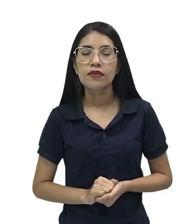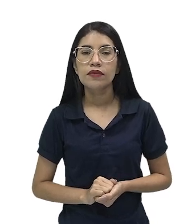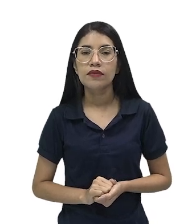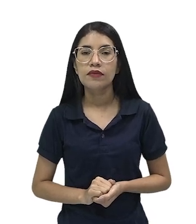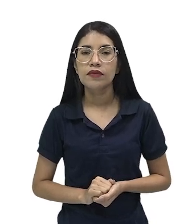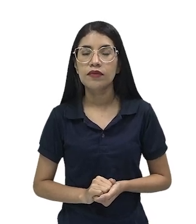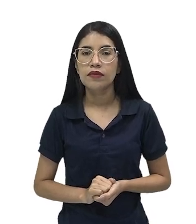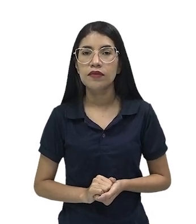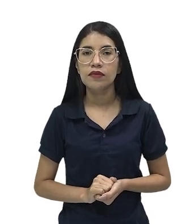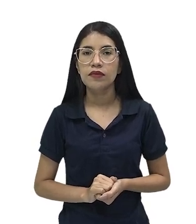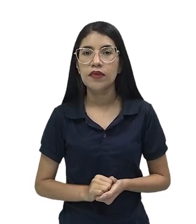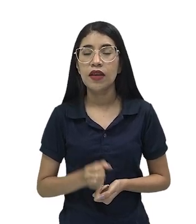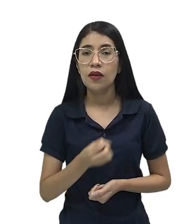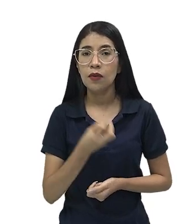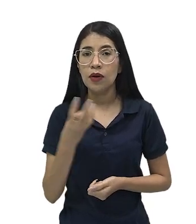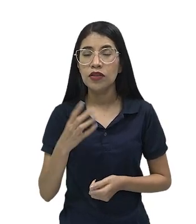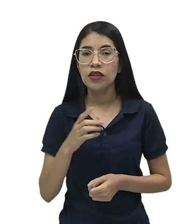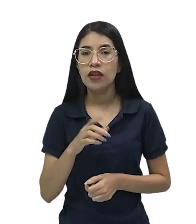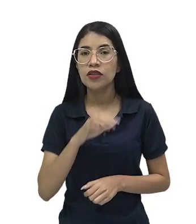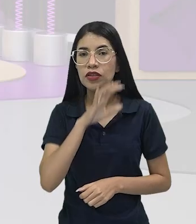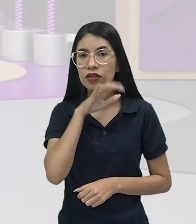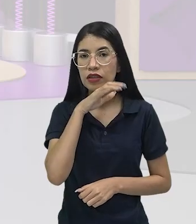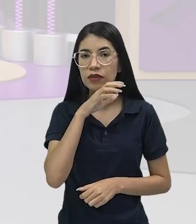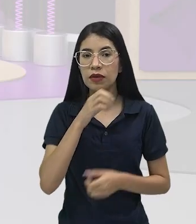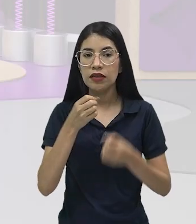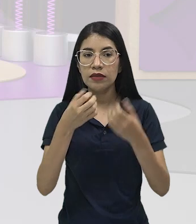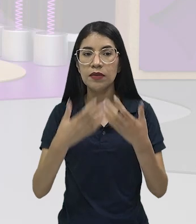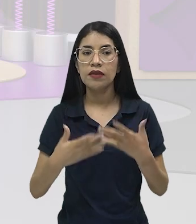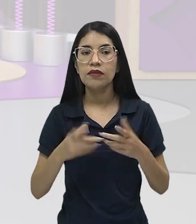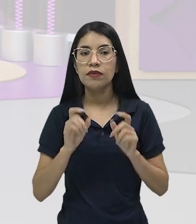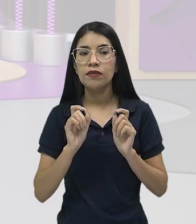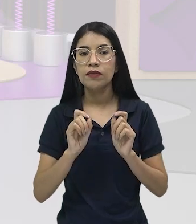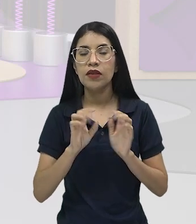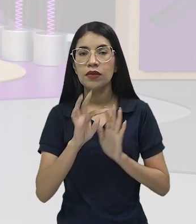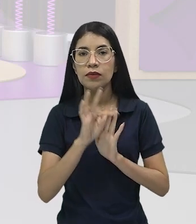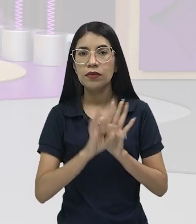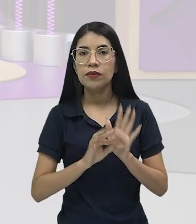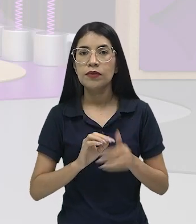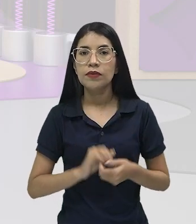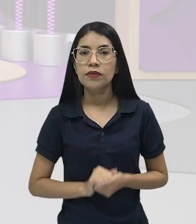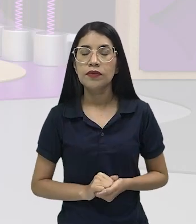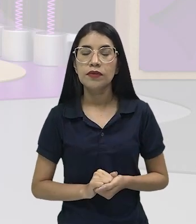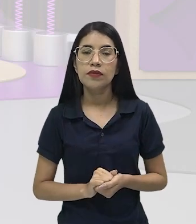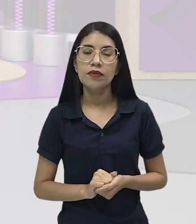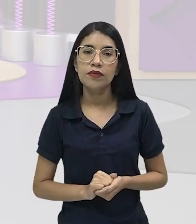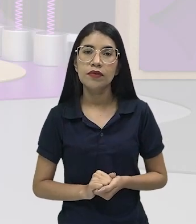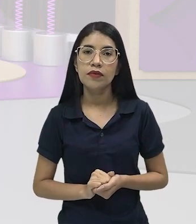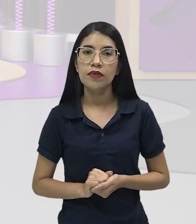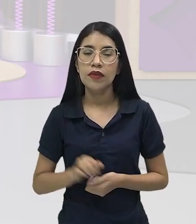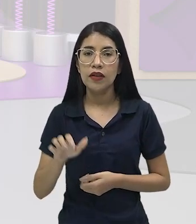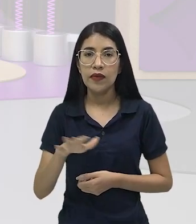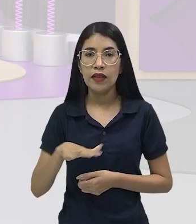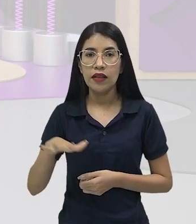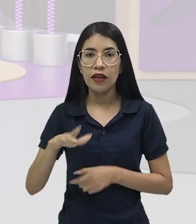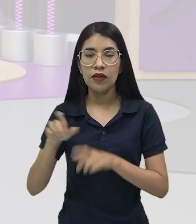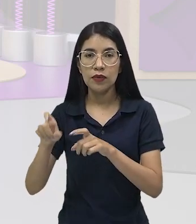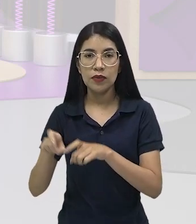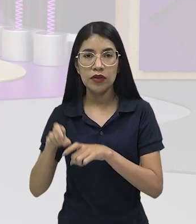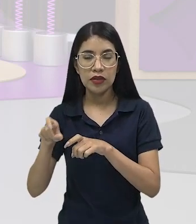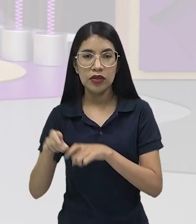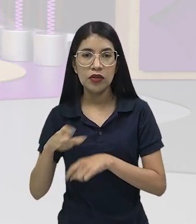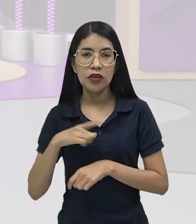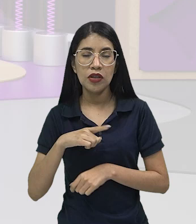ao quantitativo de animais, que o que é que dizia? Olha só. Então, dizia que lá nesse sítio